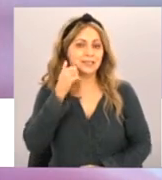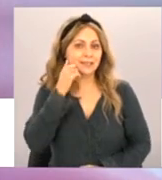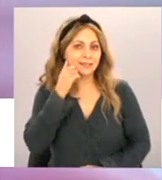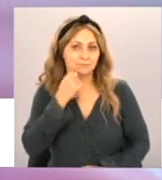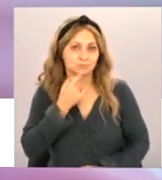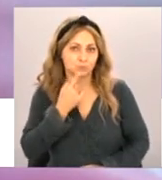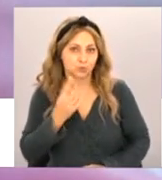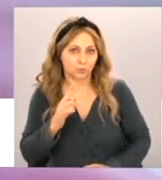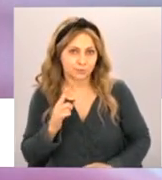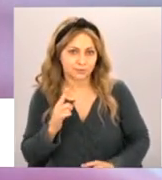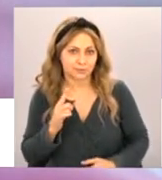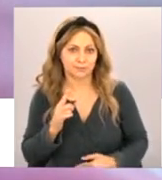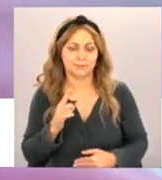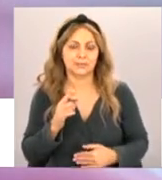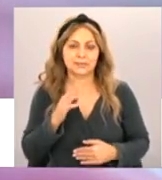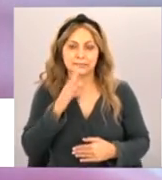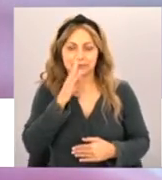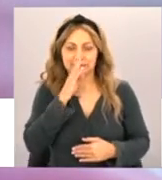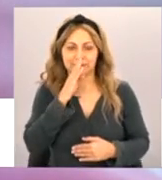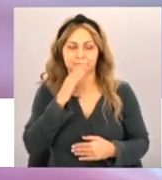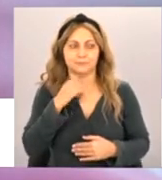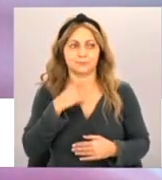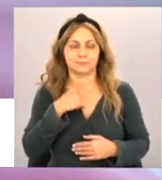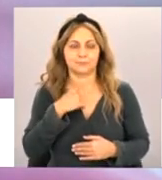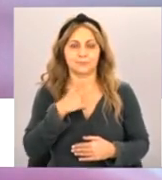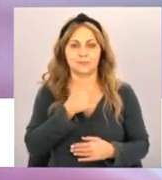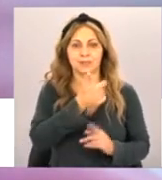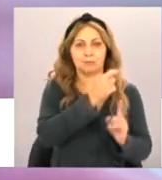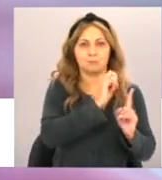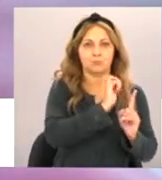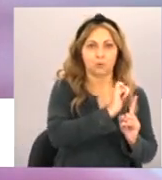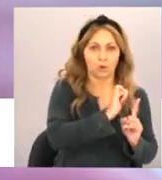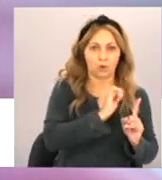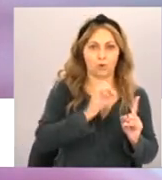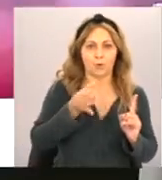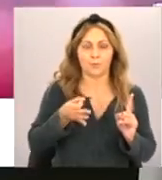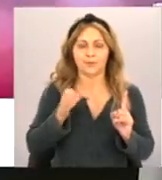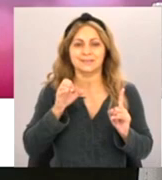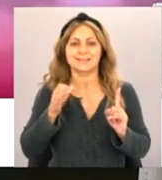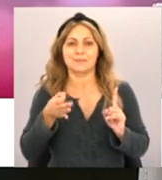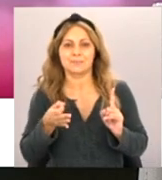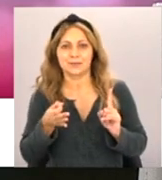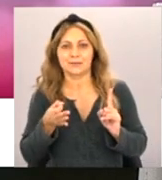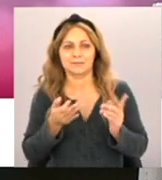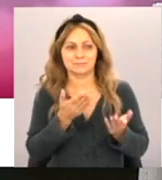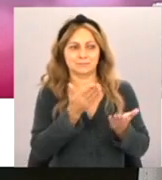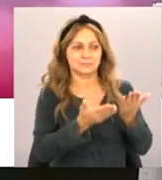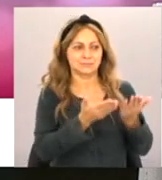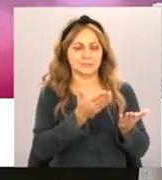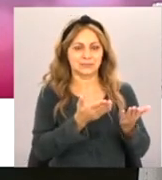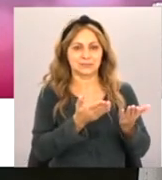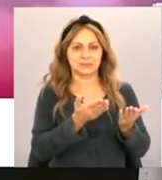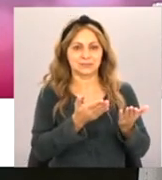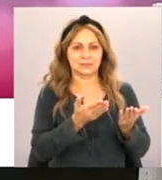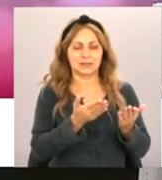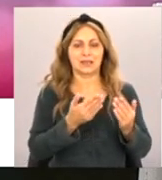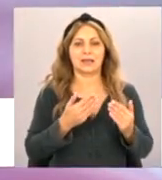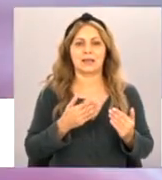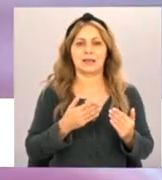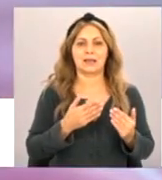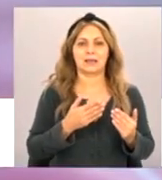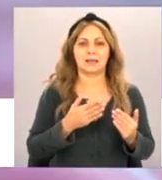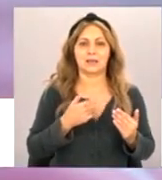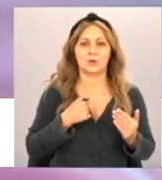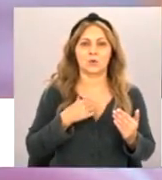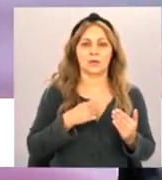entendi ainda não consegue entender se estamos frente a um bloco de esquerda um PCP mais da intransigência da convergência a limpar mas eu quero votar